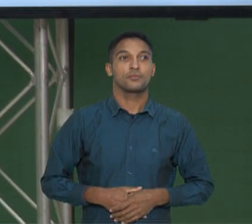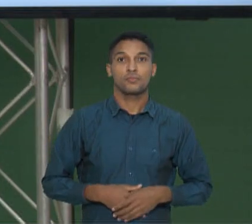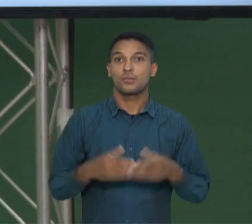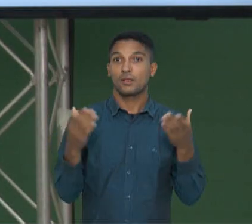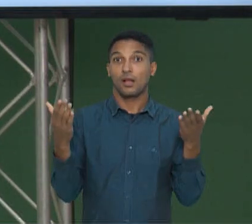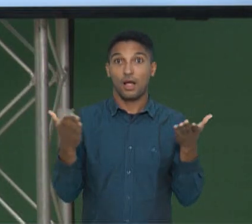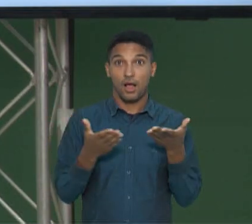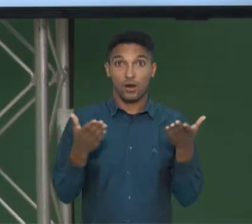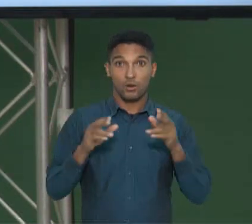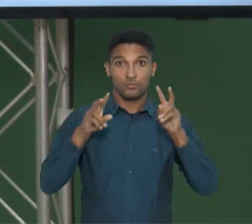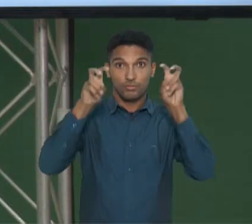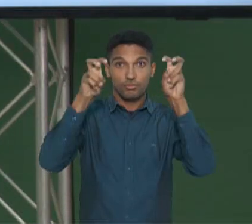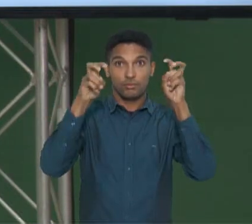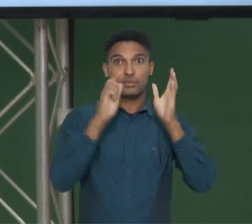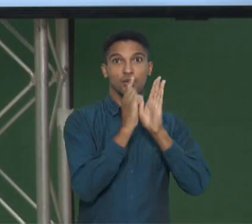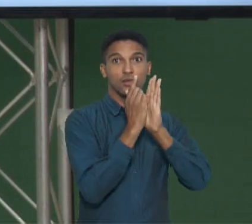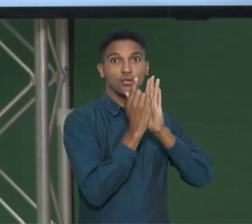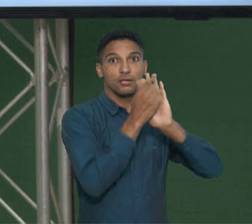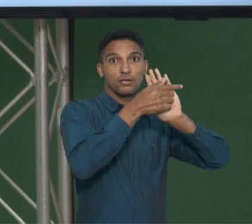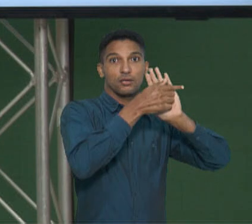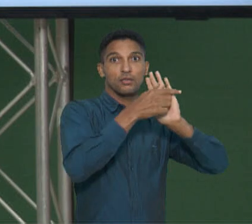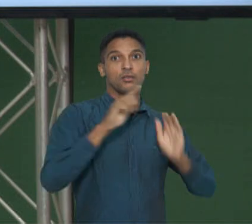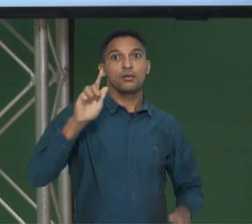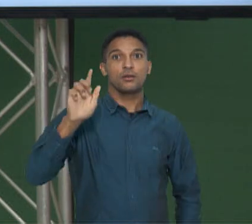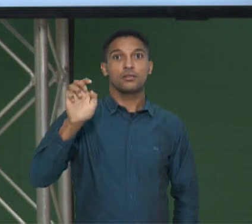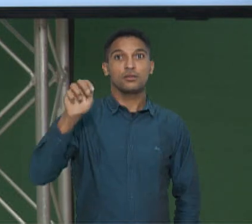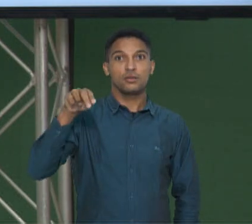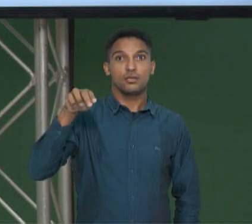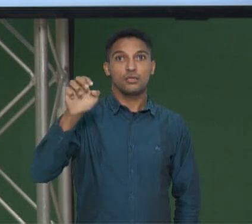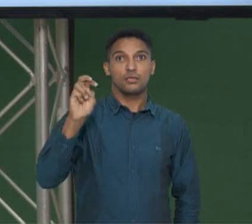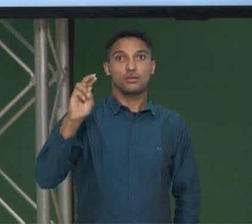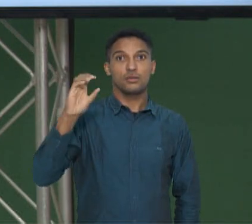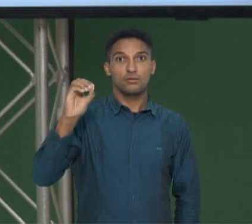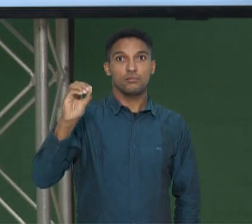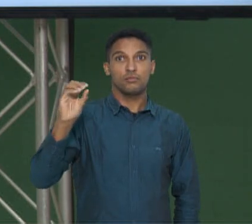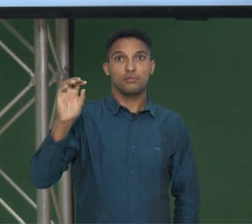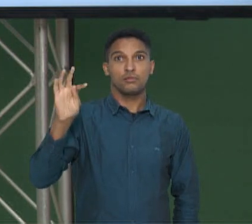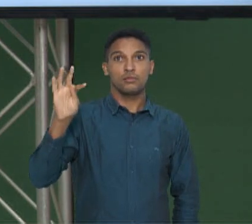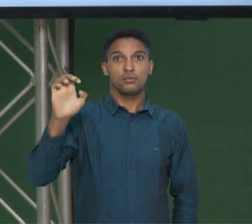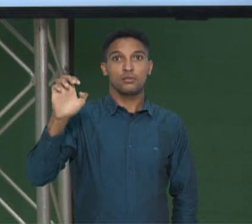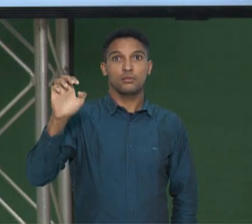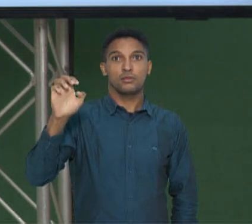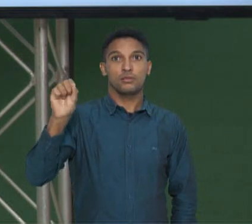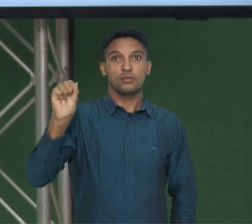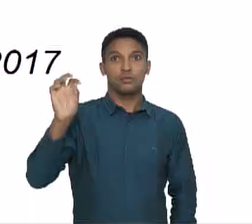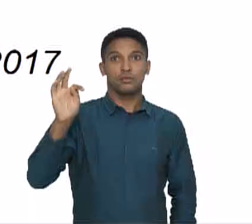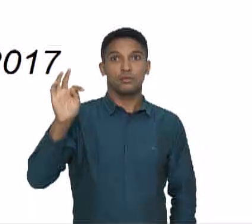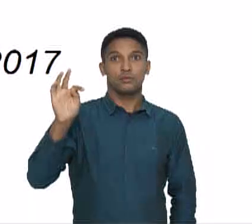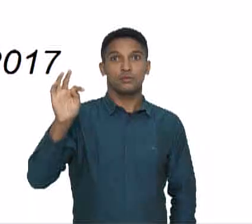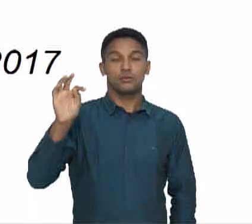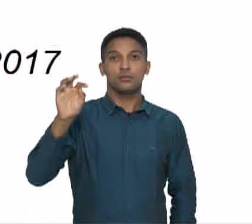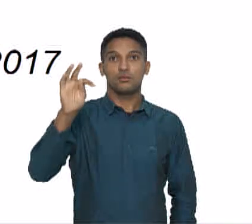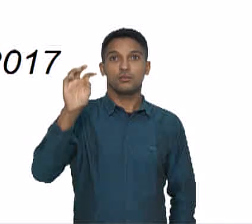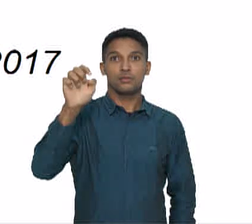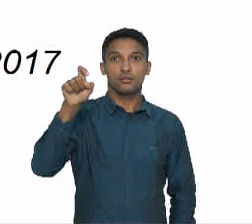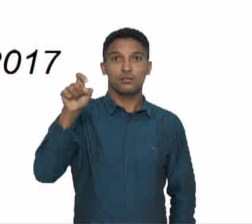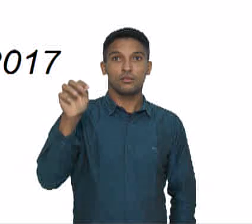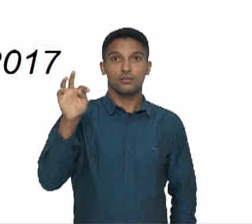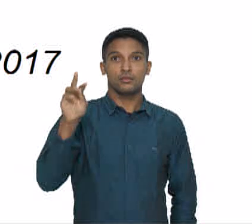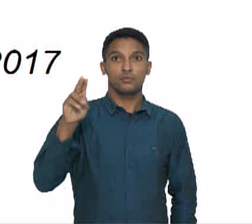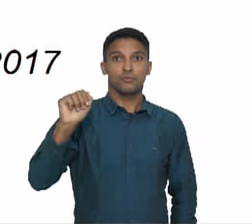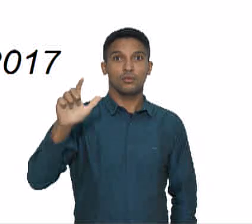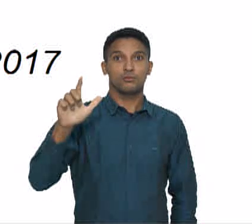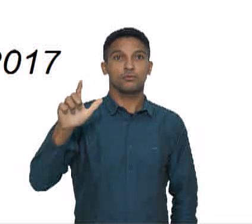gênero textual, fazendo-se uma análise, uma leitura, uma reflexão e uma análise. Vocês já devem ter